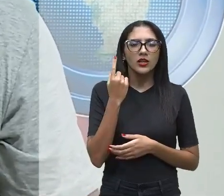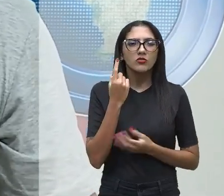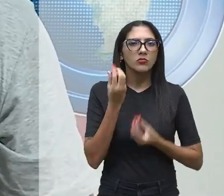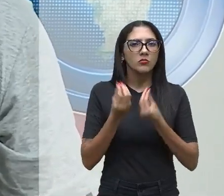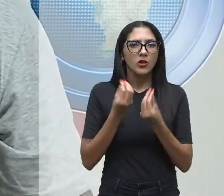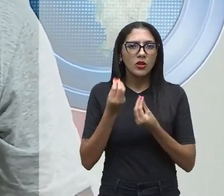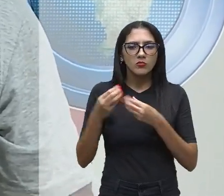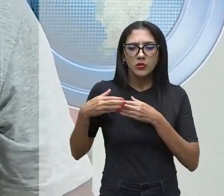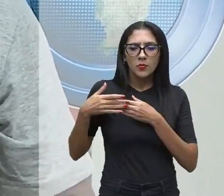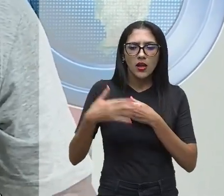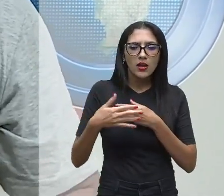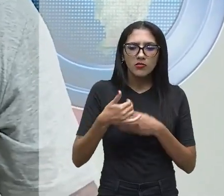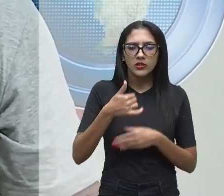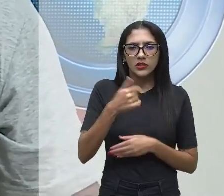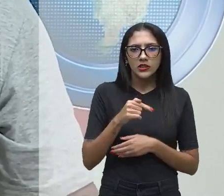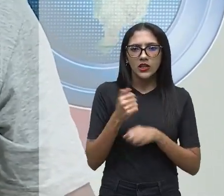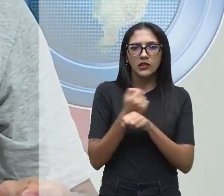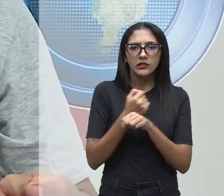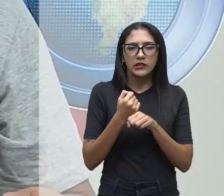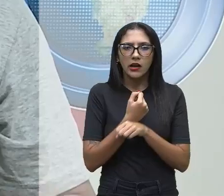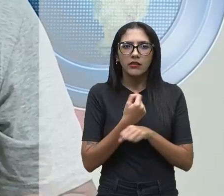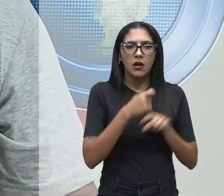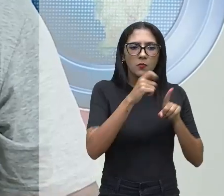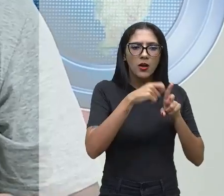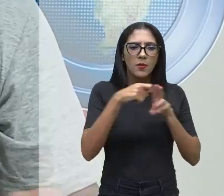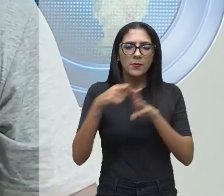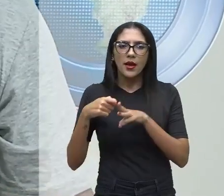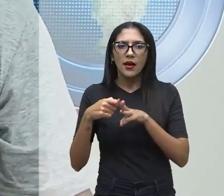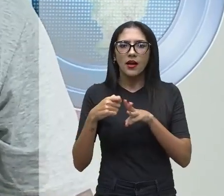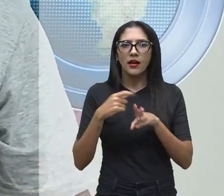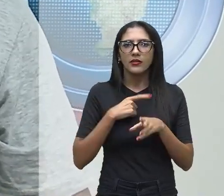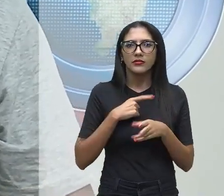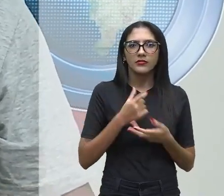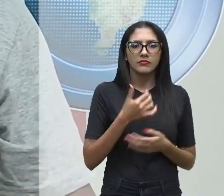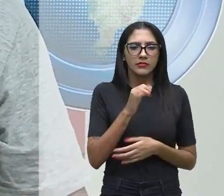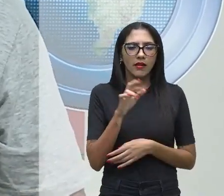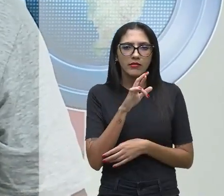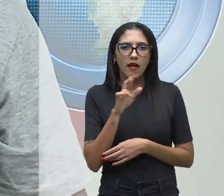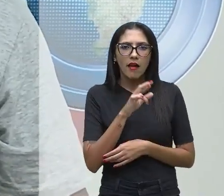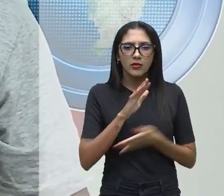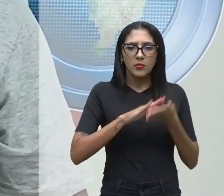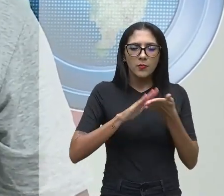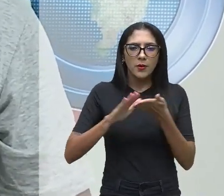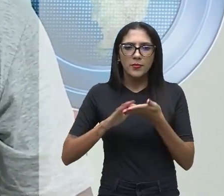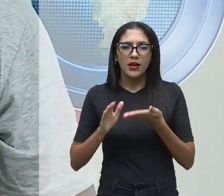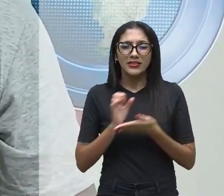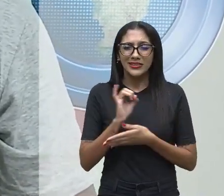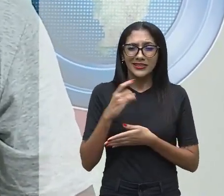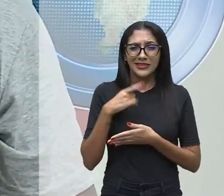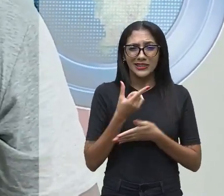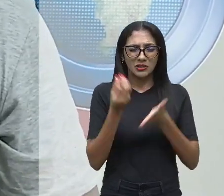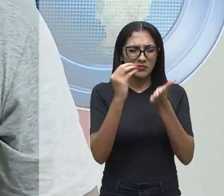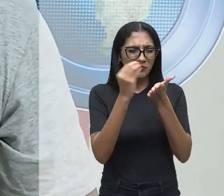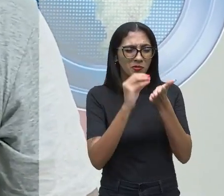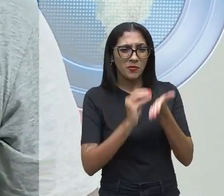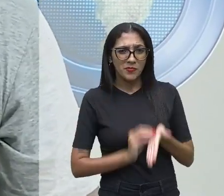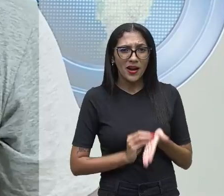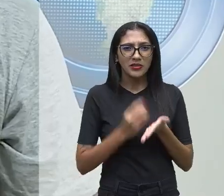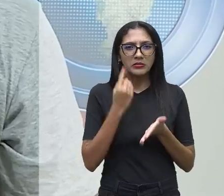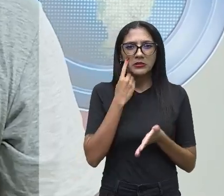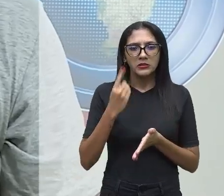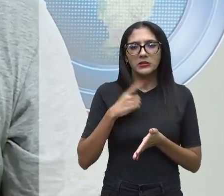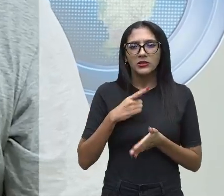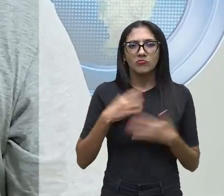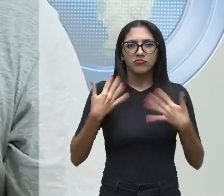desses 17 anos, a cada mês eu gaste R$ 10 com algo desnecessário. Se a gente for colocar no bico do lápis, é uma grana considerável,